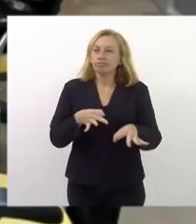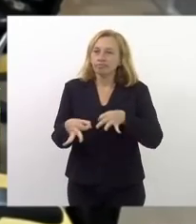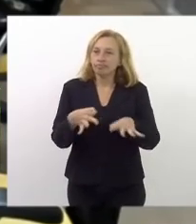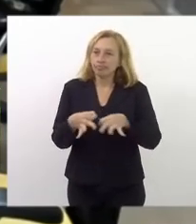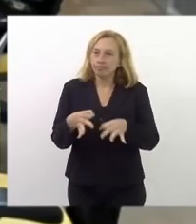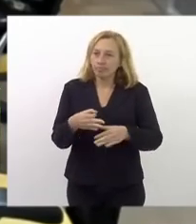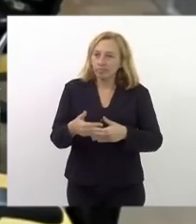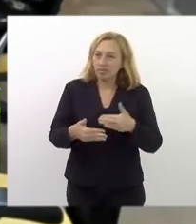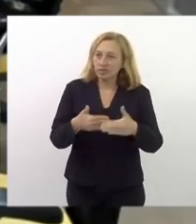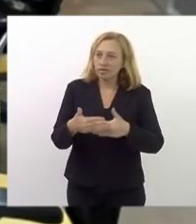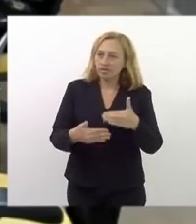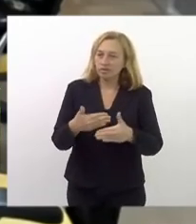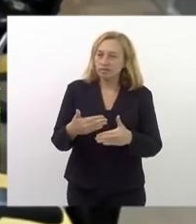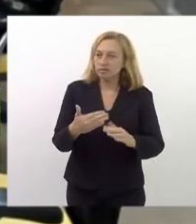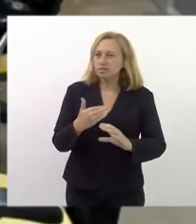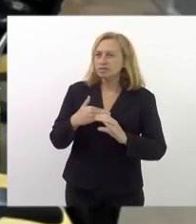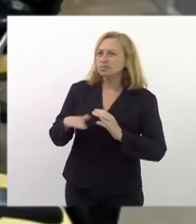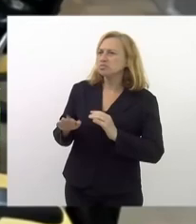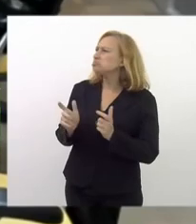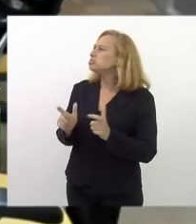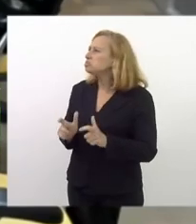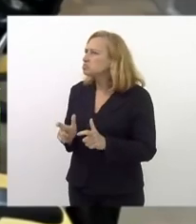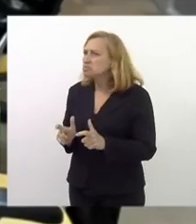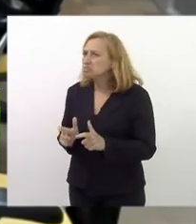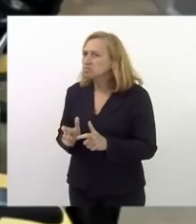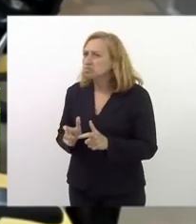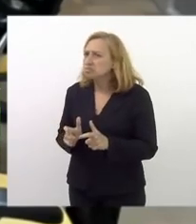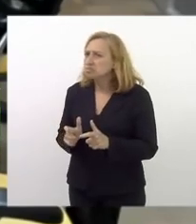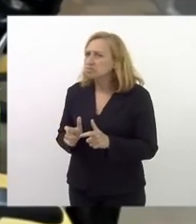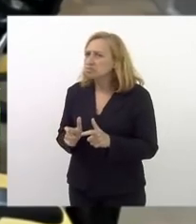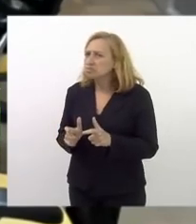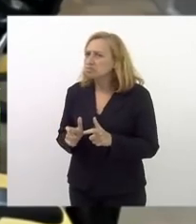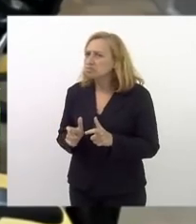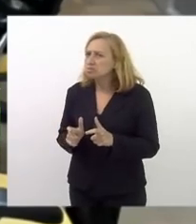um processo caminhando aqui, está onde, Beth? O processo está indicando os métodos, mas eu tenho uma